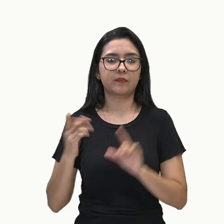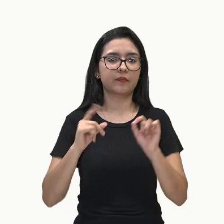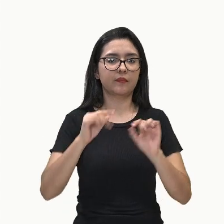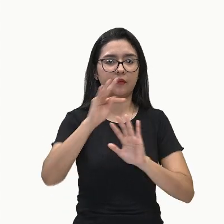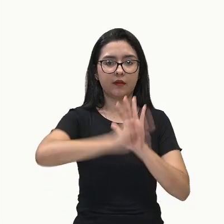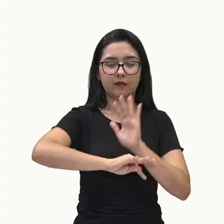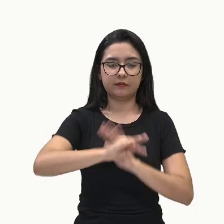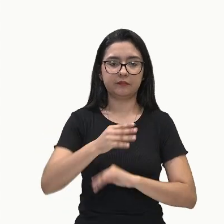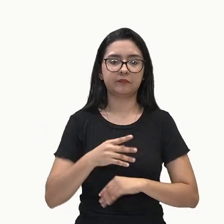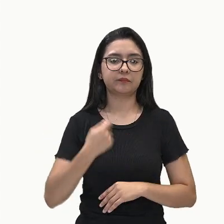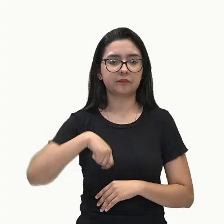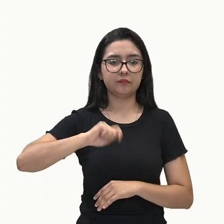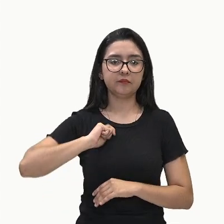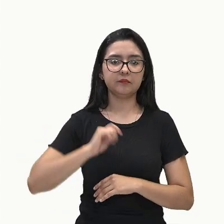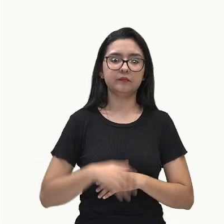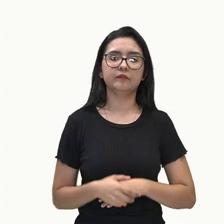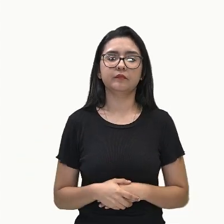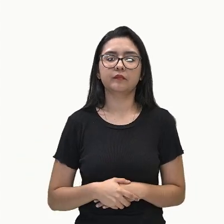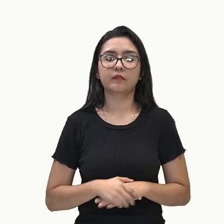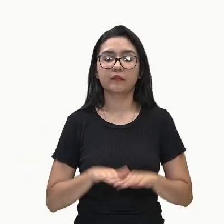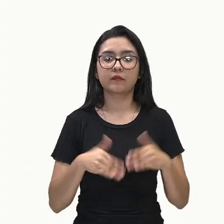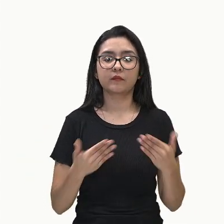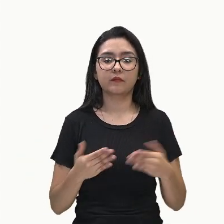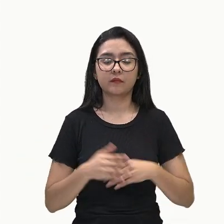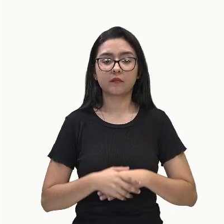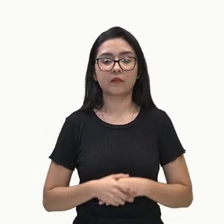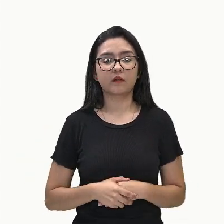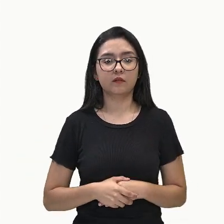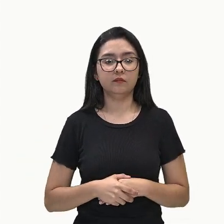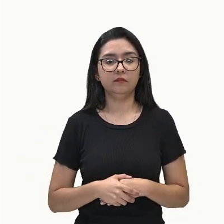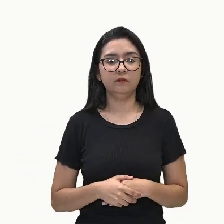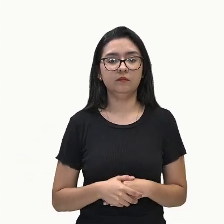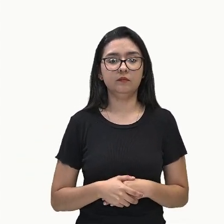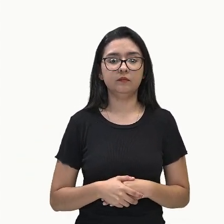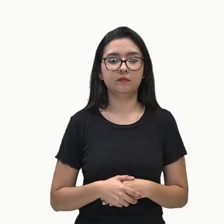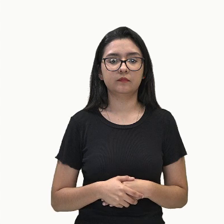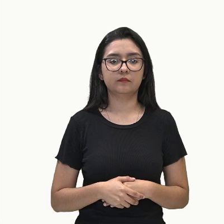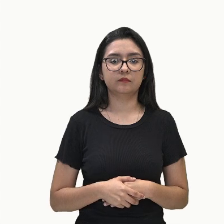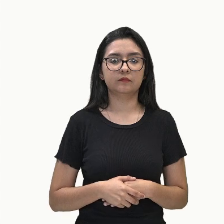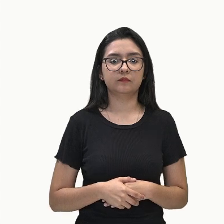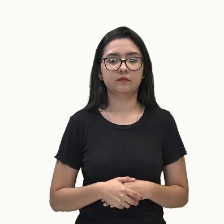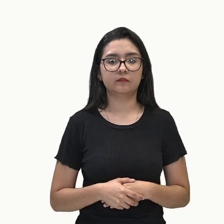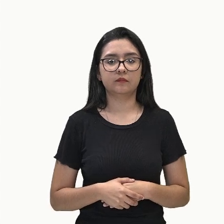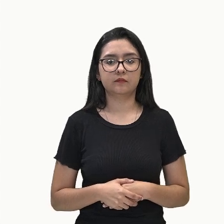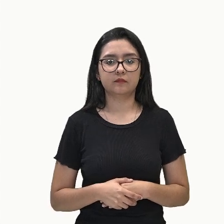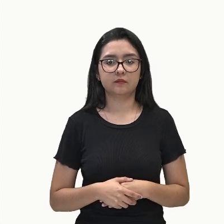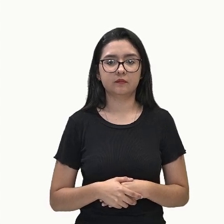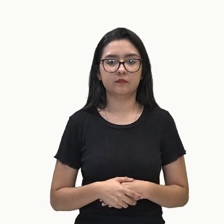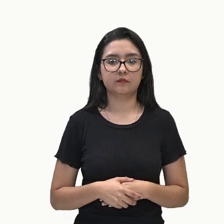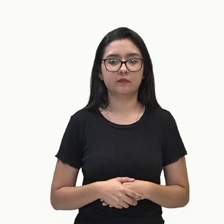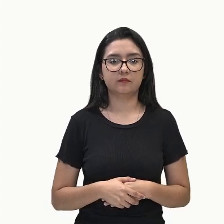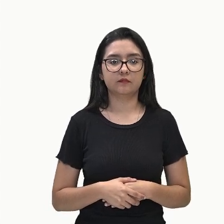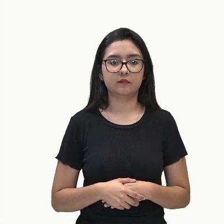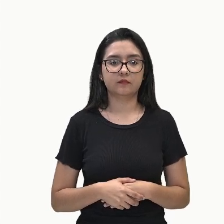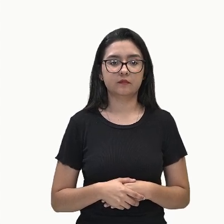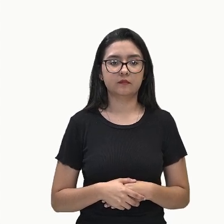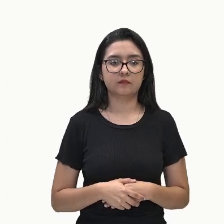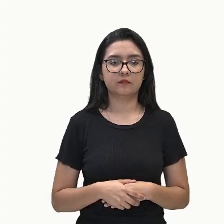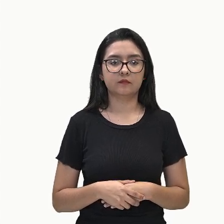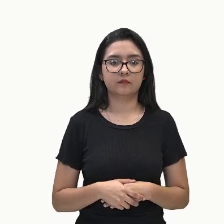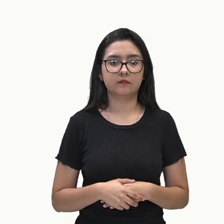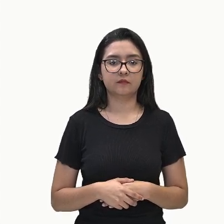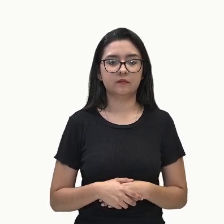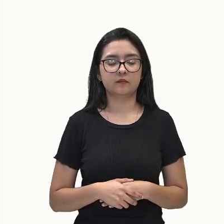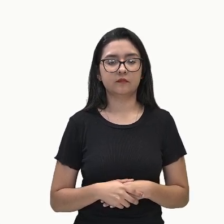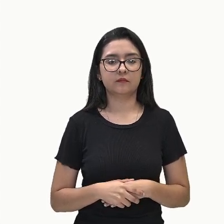pessoa que observa, tá? Al paciente en acción y selecciona,